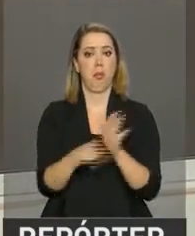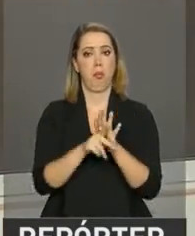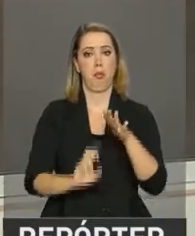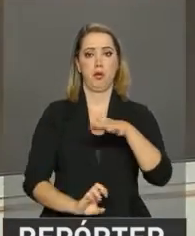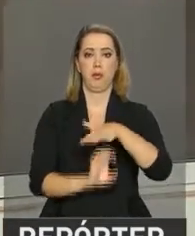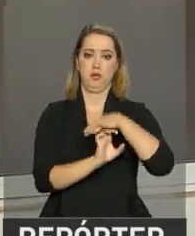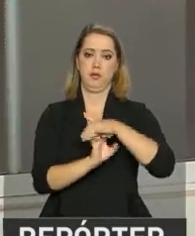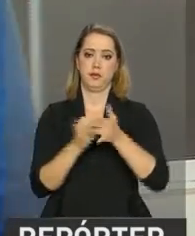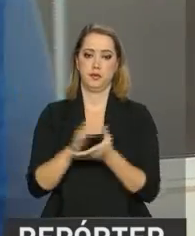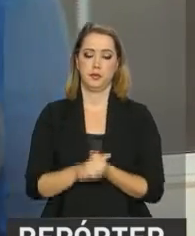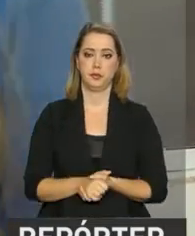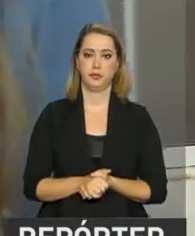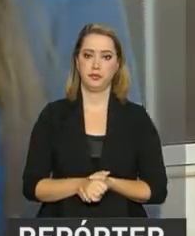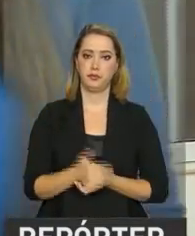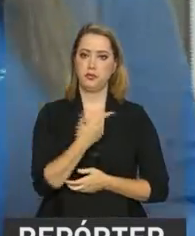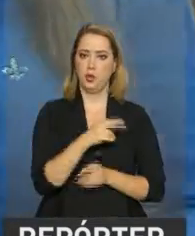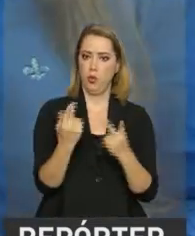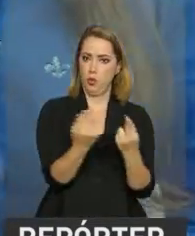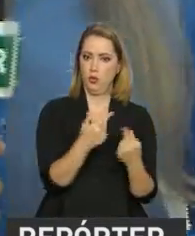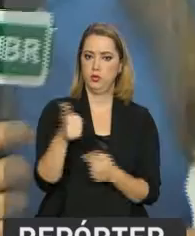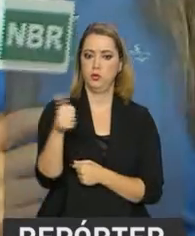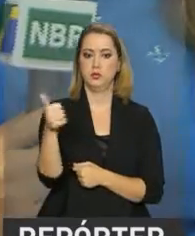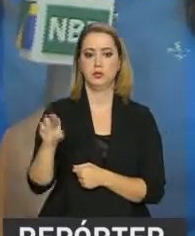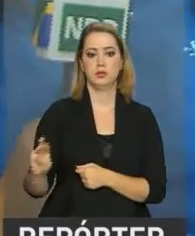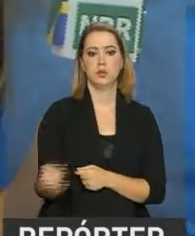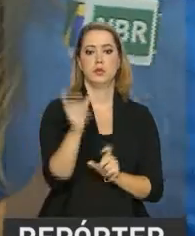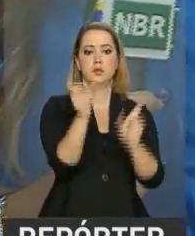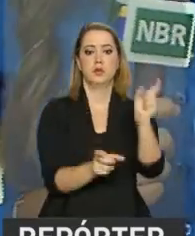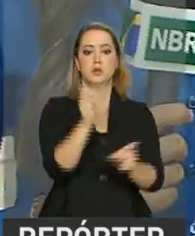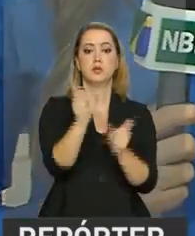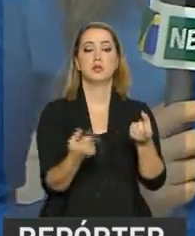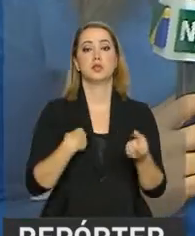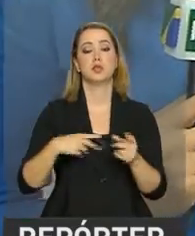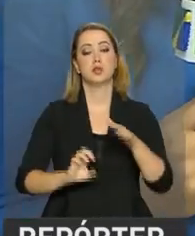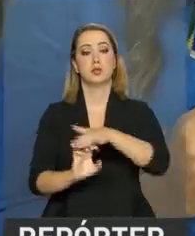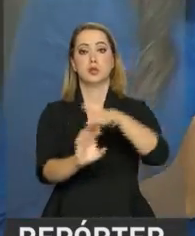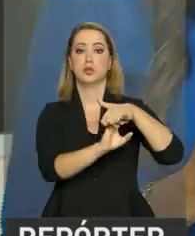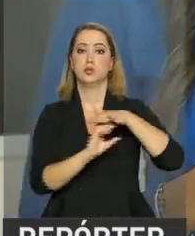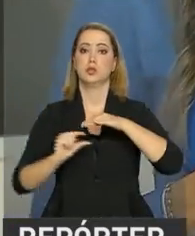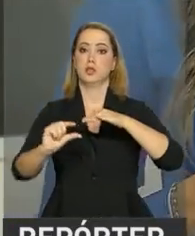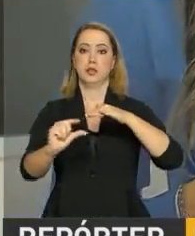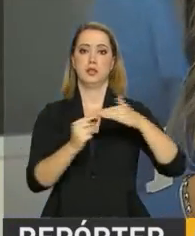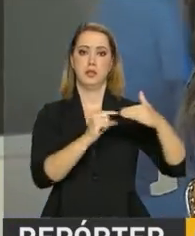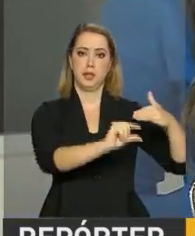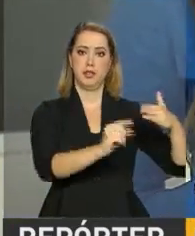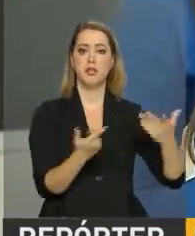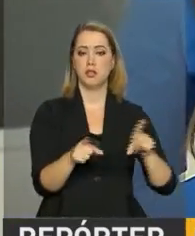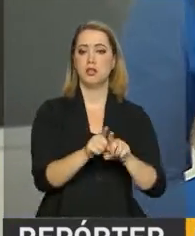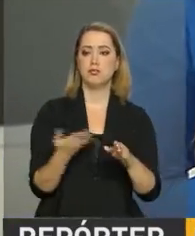como alexandre mais de 11 milhões de microempreendedores individuais e micro e pequenas empresas